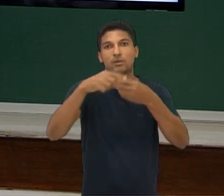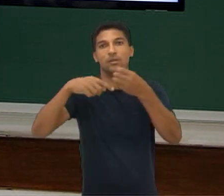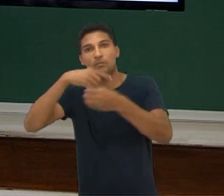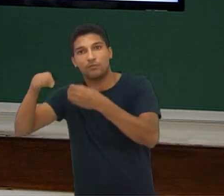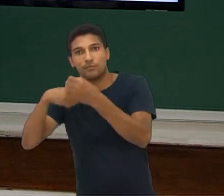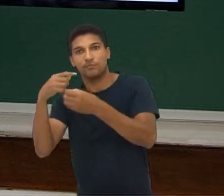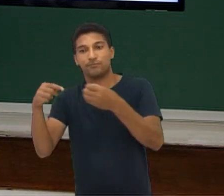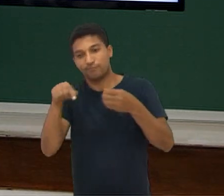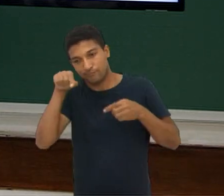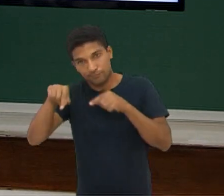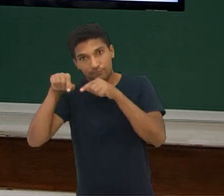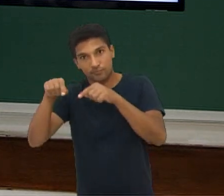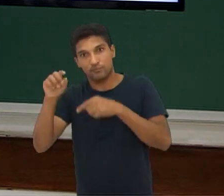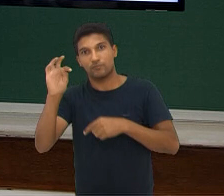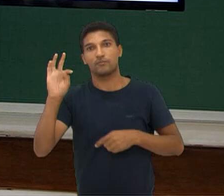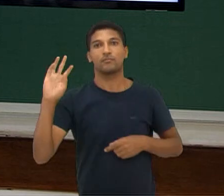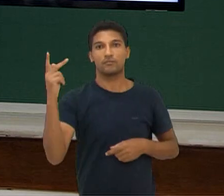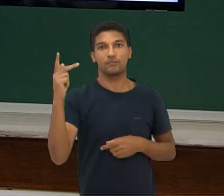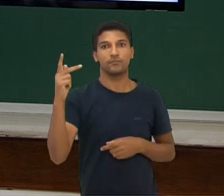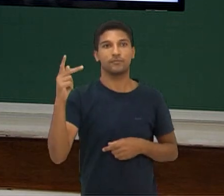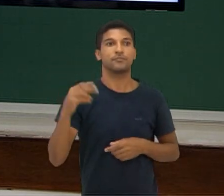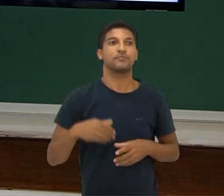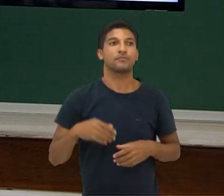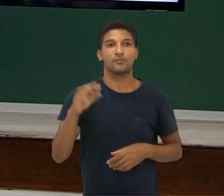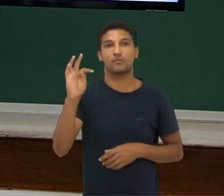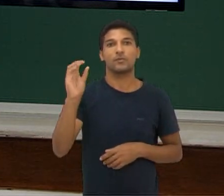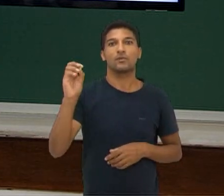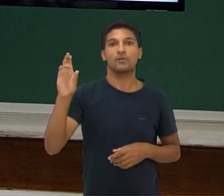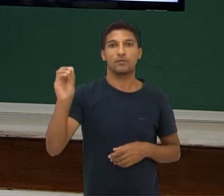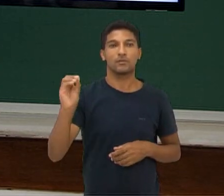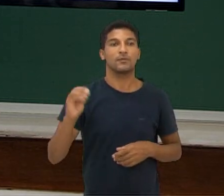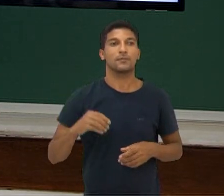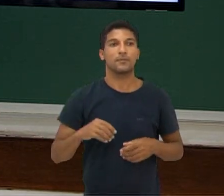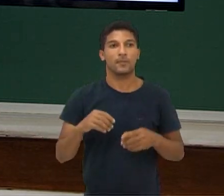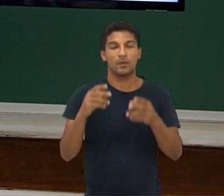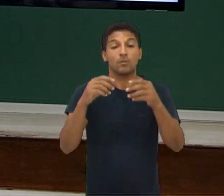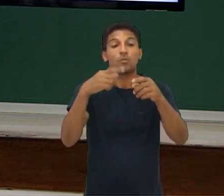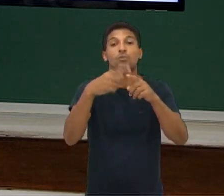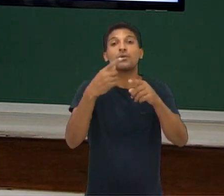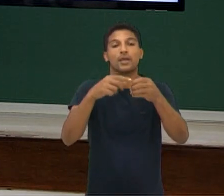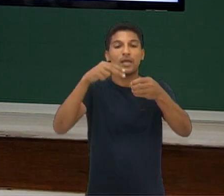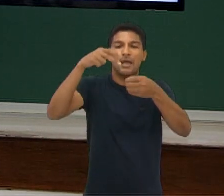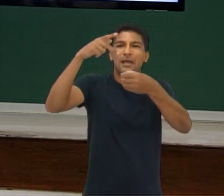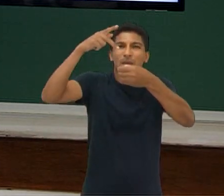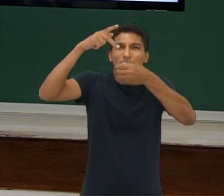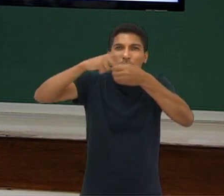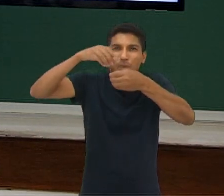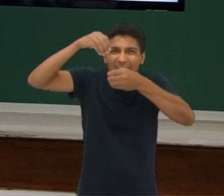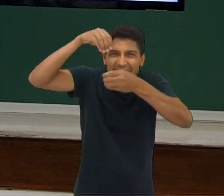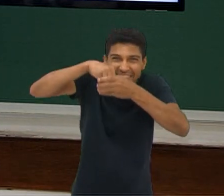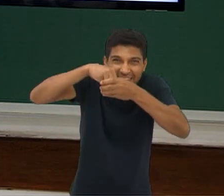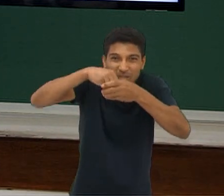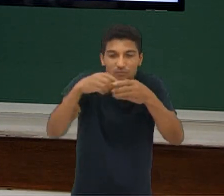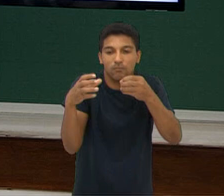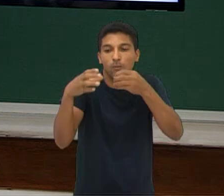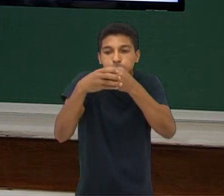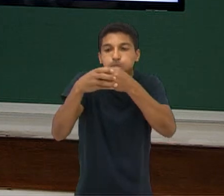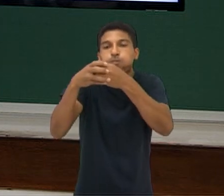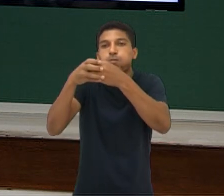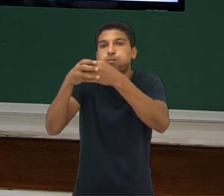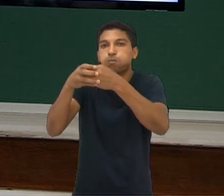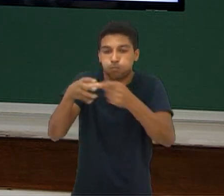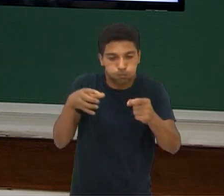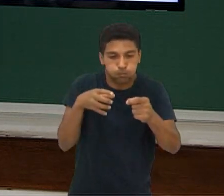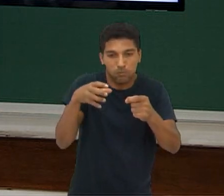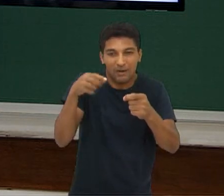TH. Tá bom? Beleza? Então lembrem, né? Quando eu mexo na estrutura lá de dentro do núcleo, no número